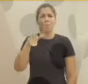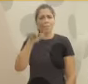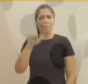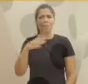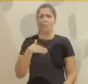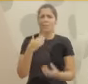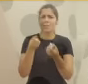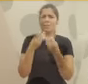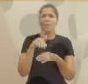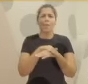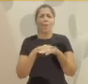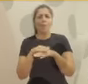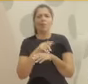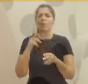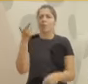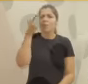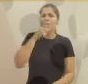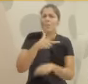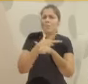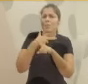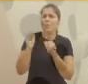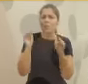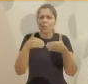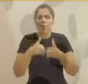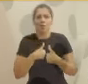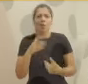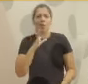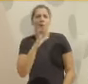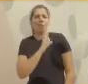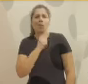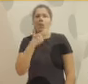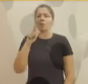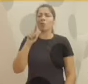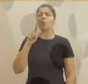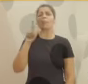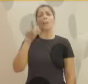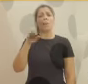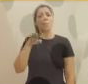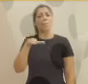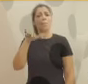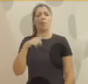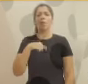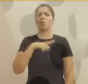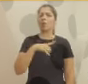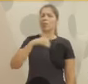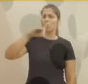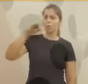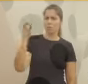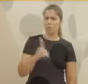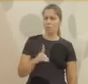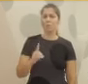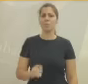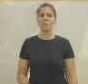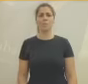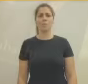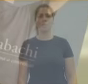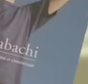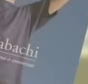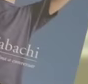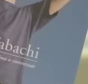até em casa. É muito fácil. Mãe me ensina a conversar, vencendo o autismo com amor, e o outro é Mãe, eu tenho direito.